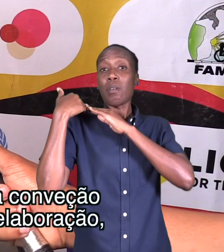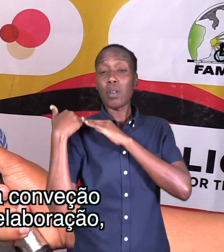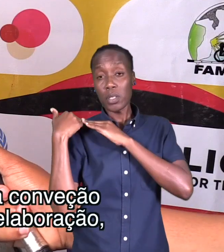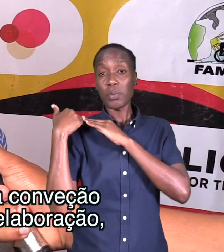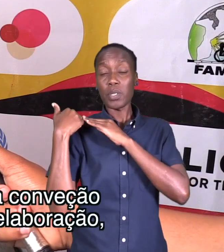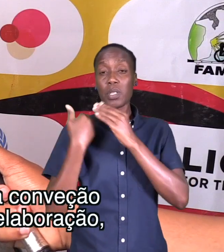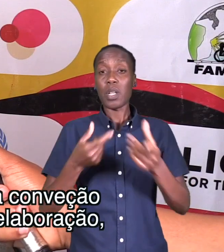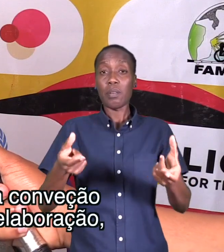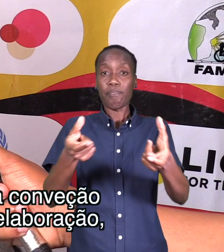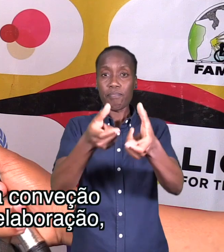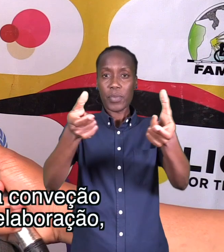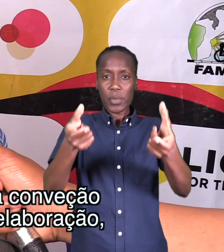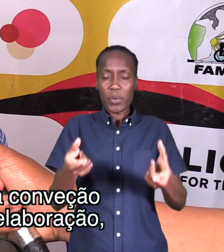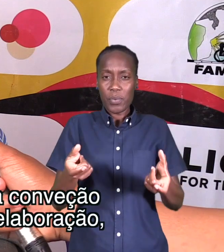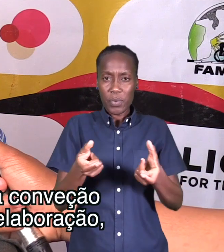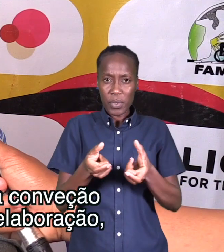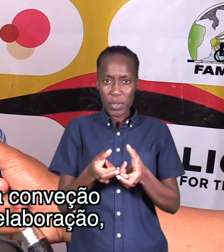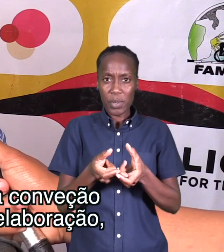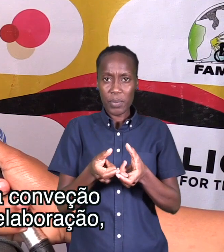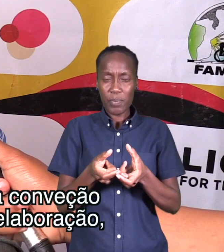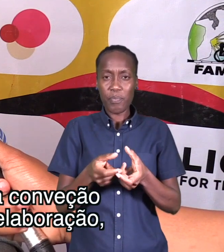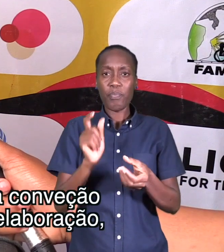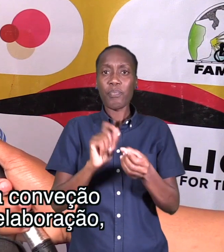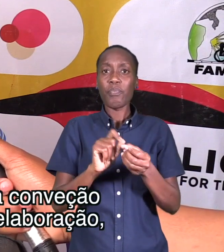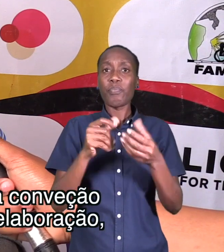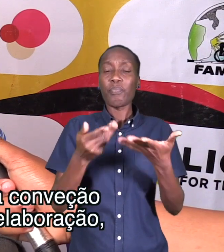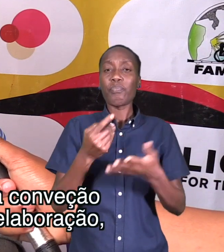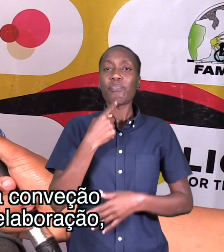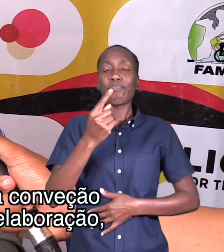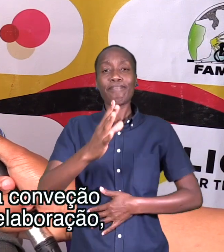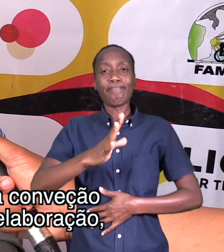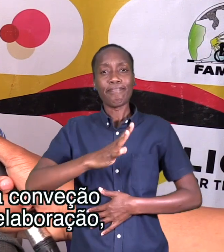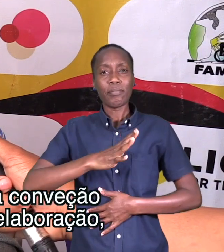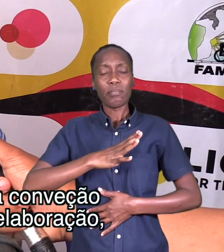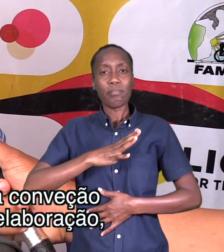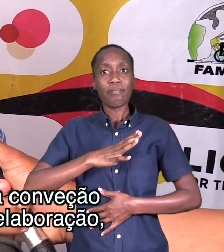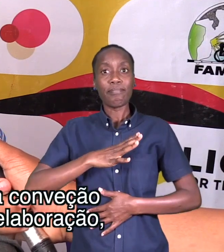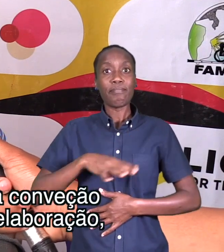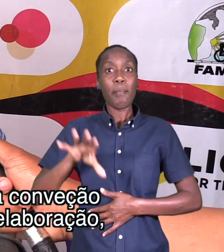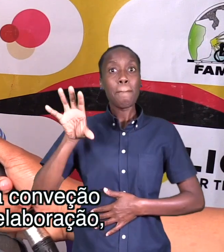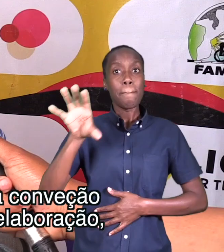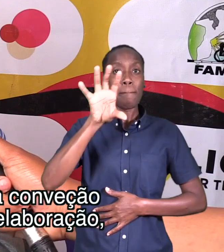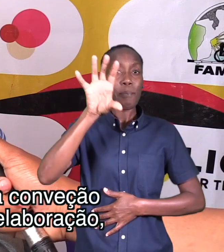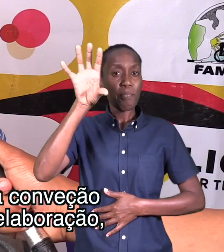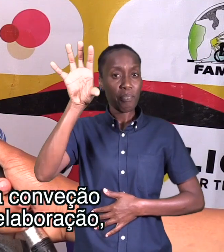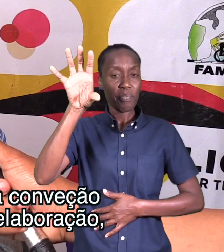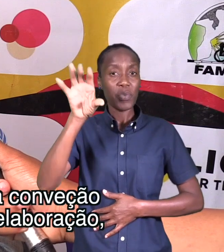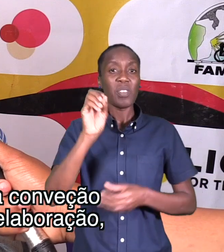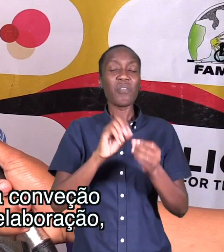Uma das responsabilidades que a Convenção remete